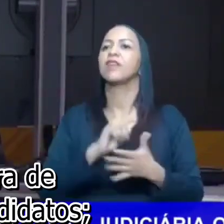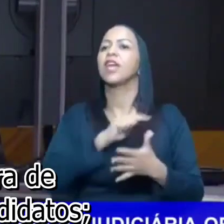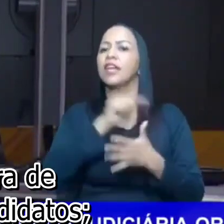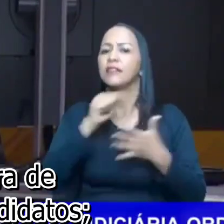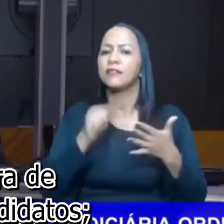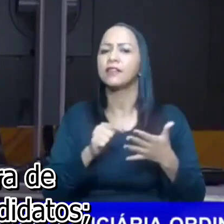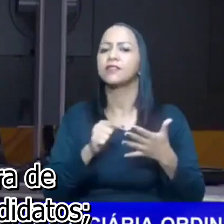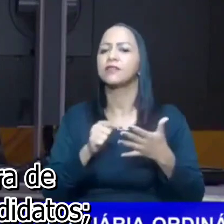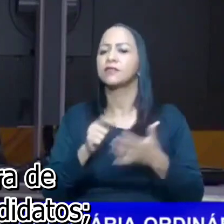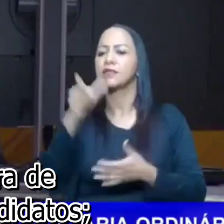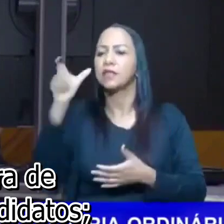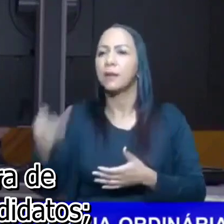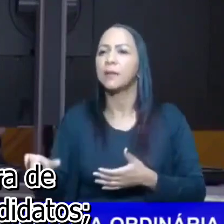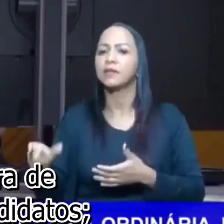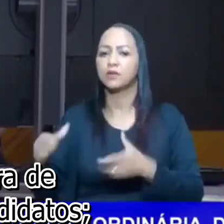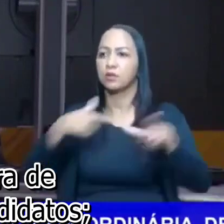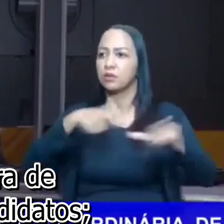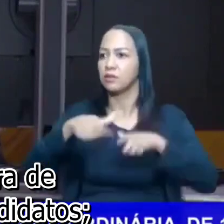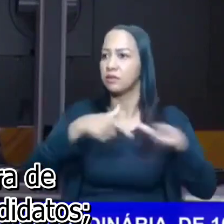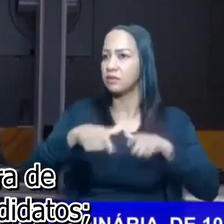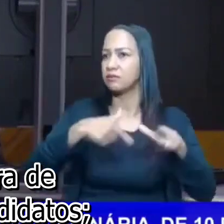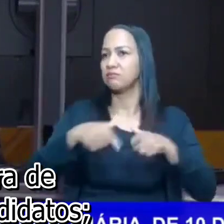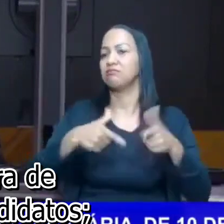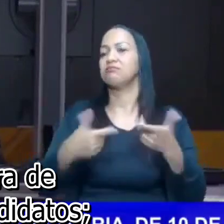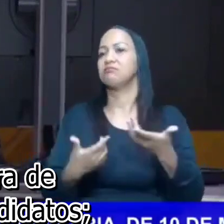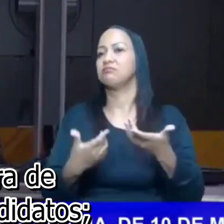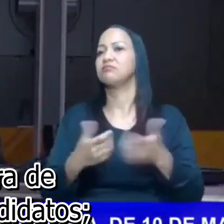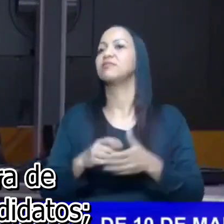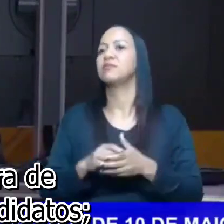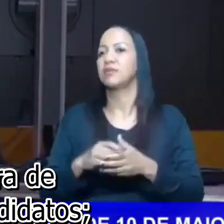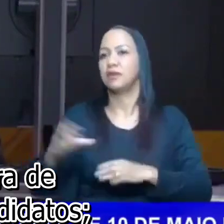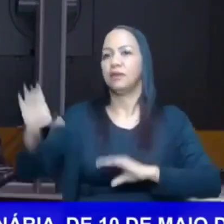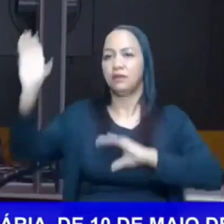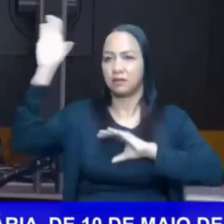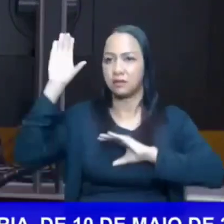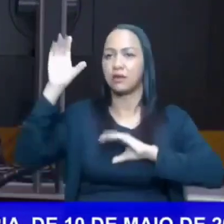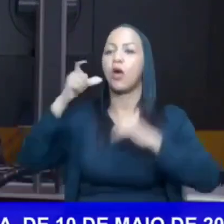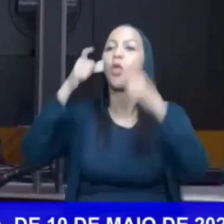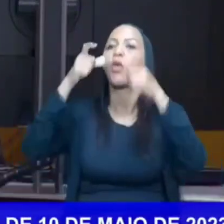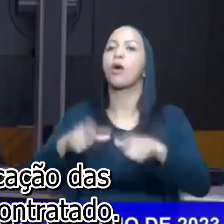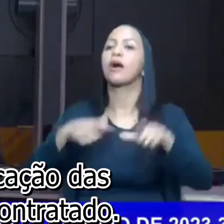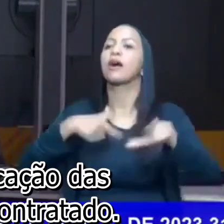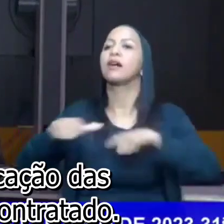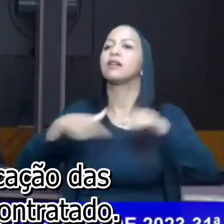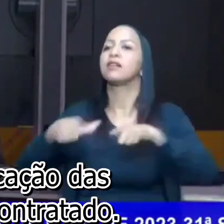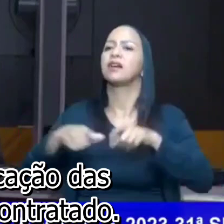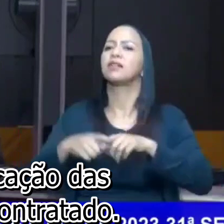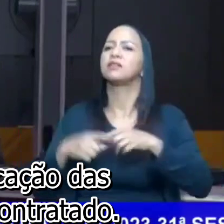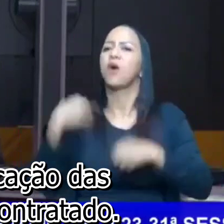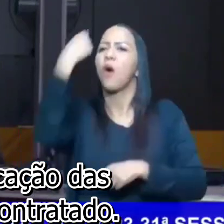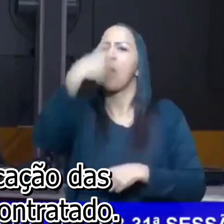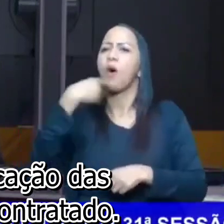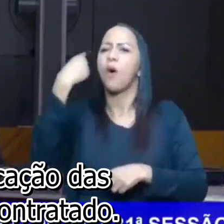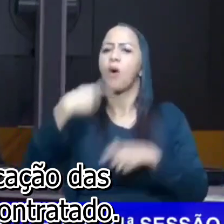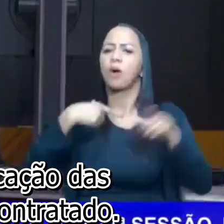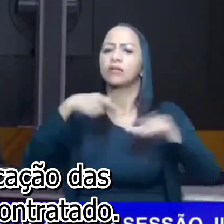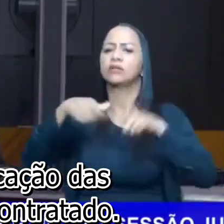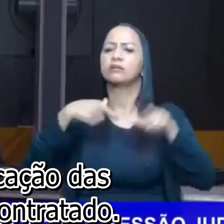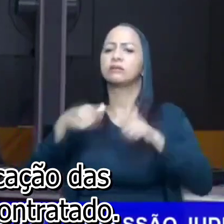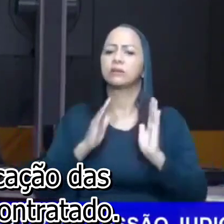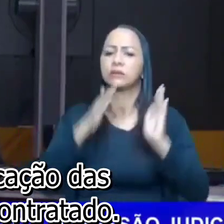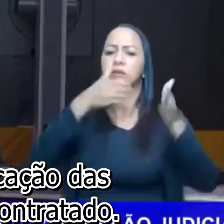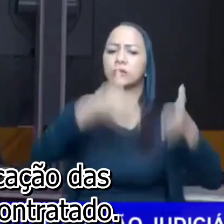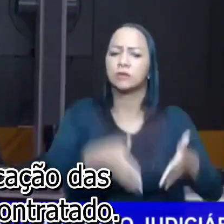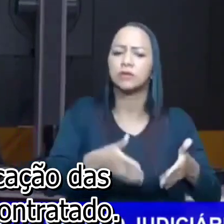identificação integral da pessoa prestadora de serviço, isso normalmente é feito pelos candidatos, locais de trabalho, horas trabalhadas, especificação